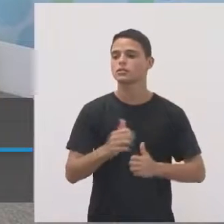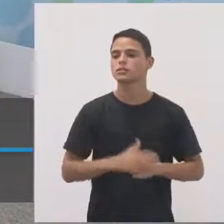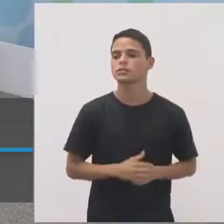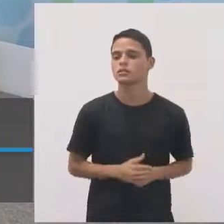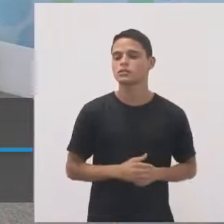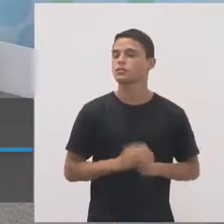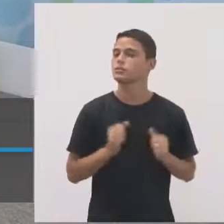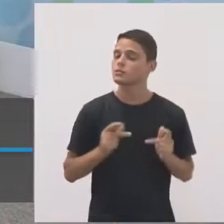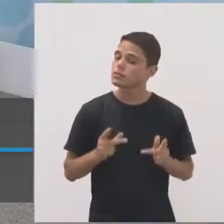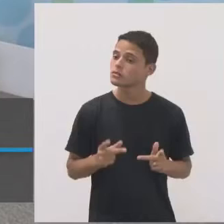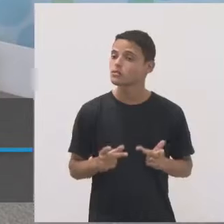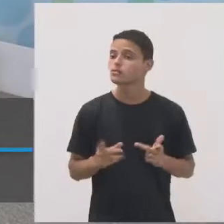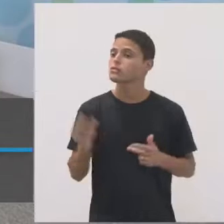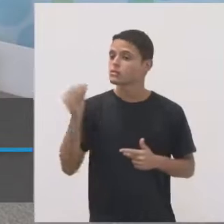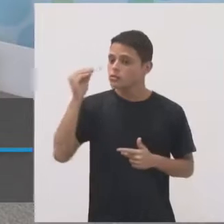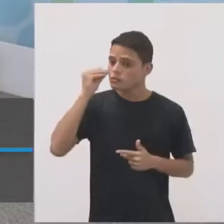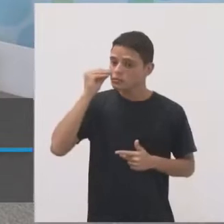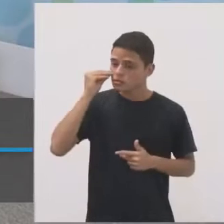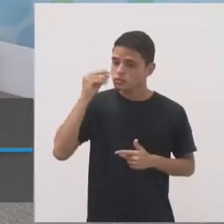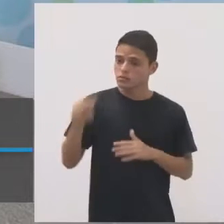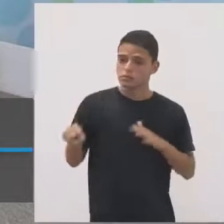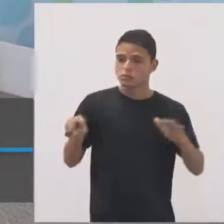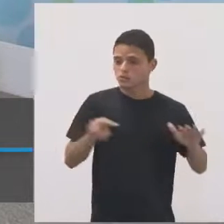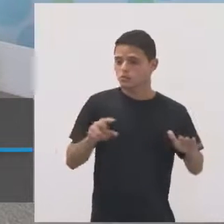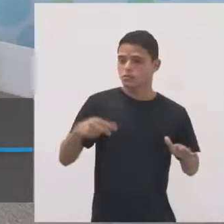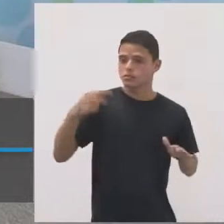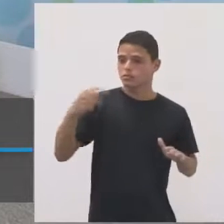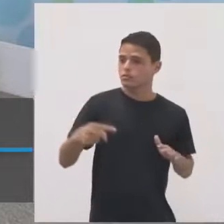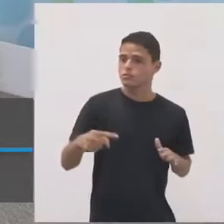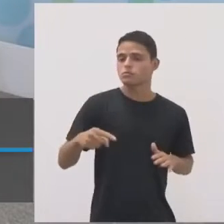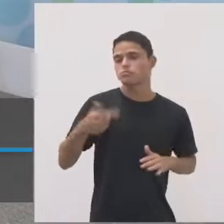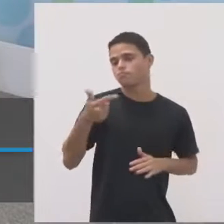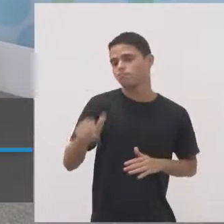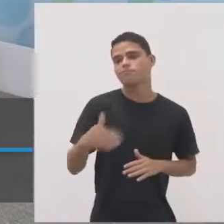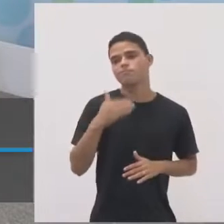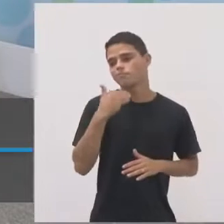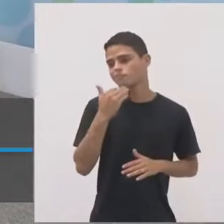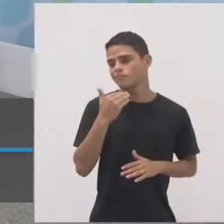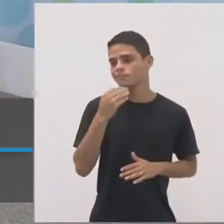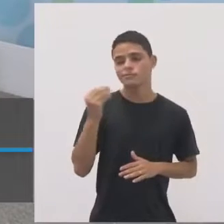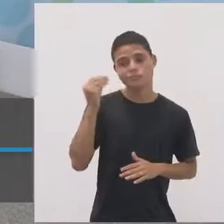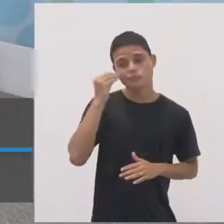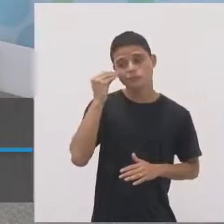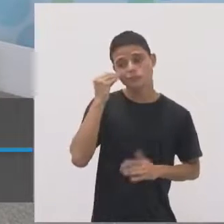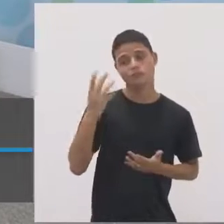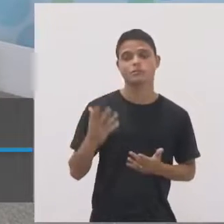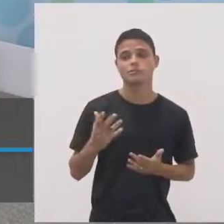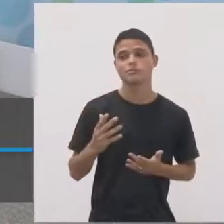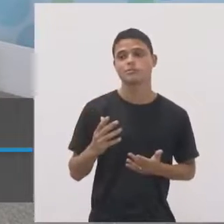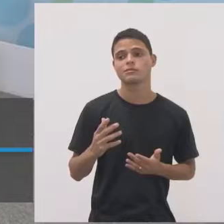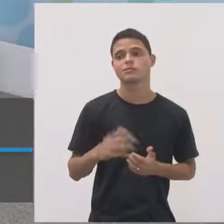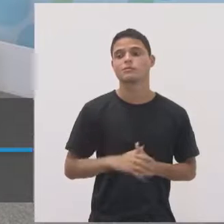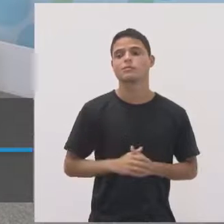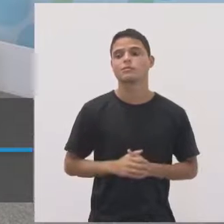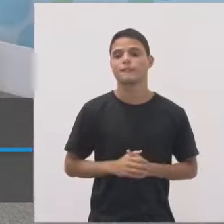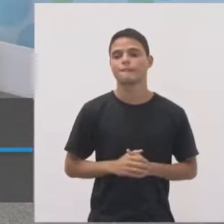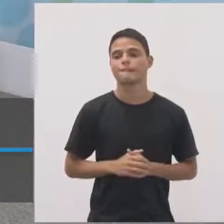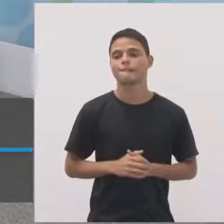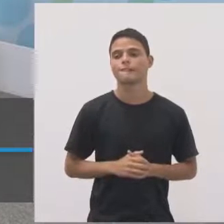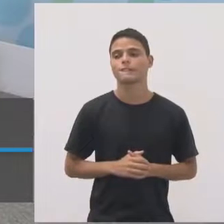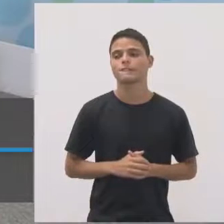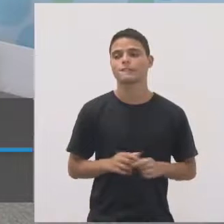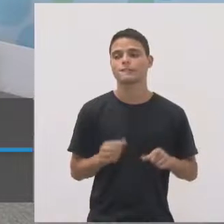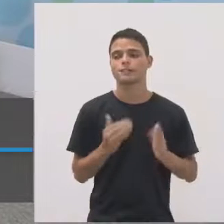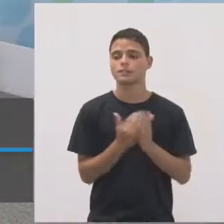Eu vou falar particularmente, como chegou semana passada, eu ainda não tive tempo de testar em alguma máquina, etc. Mas dá, tá bom? E mais